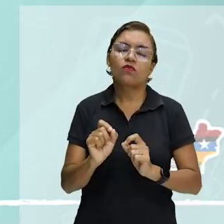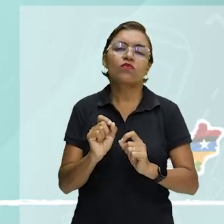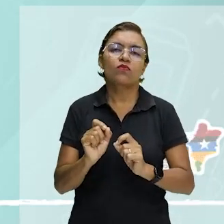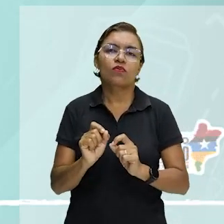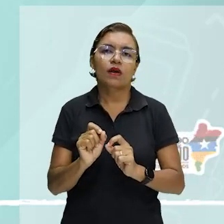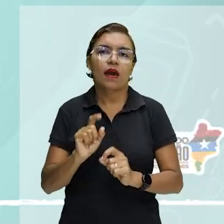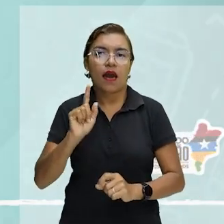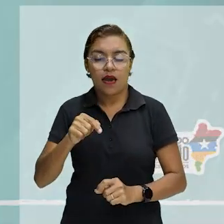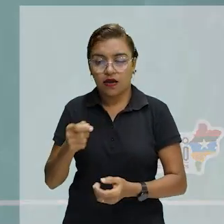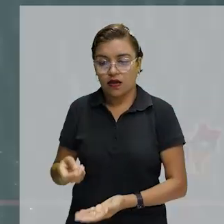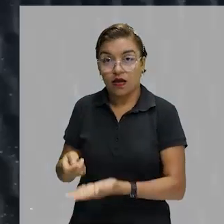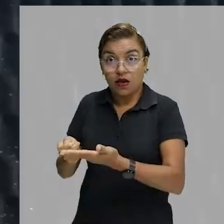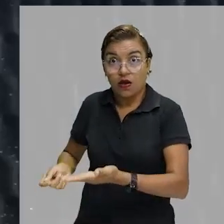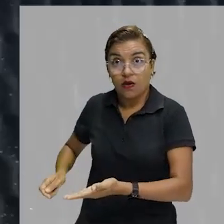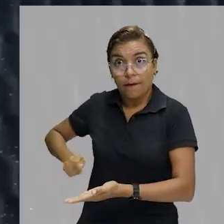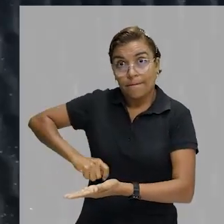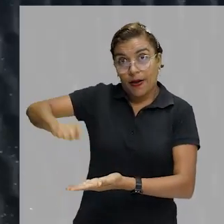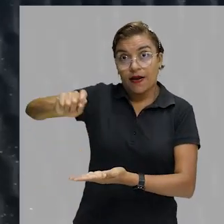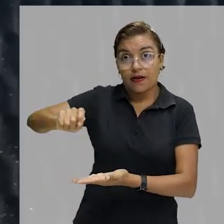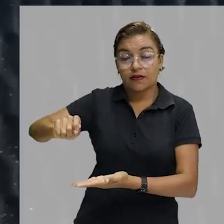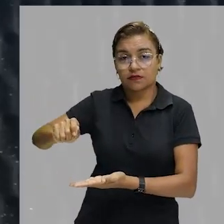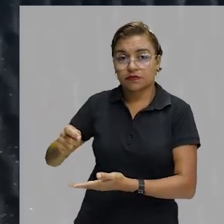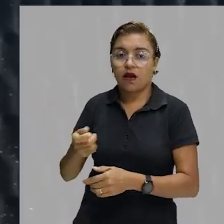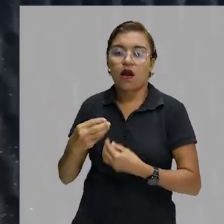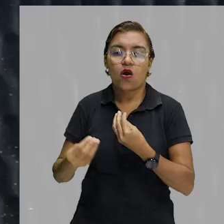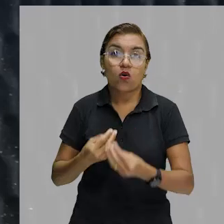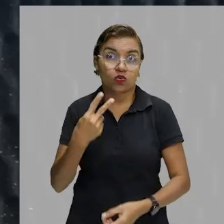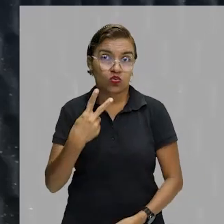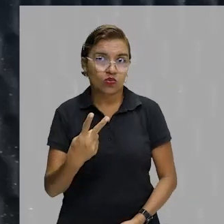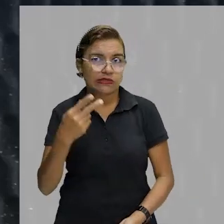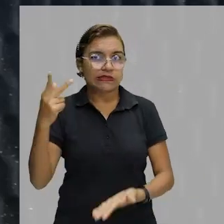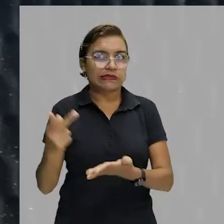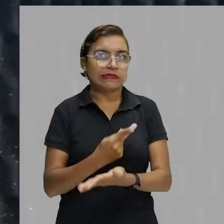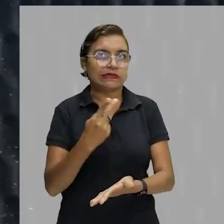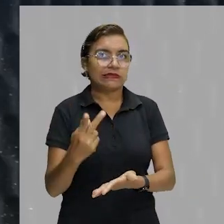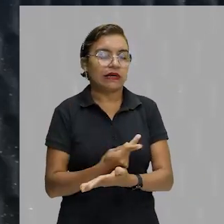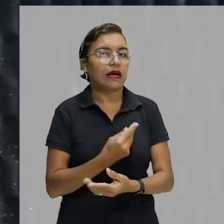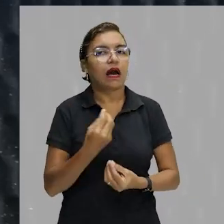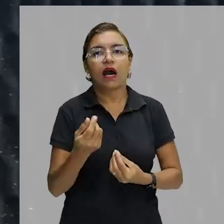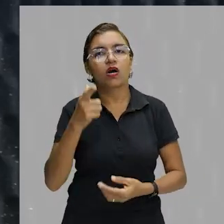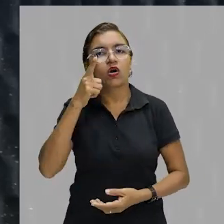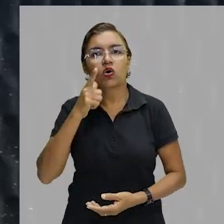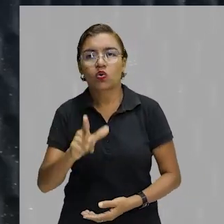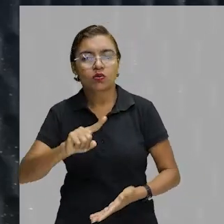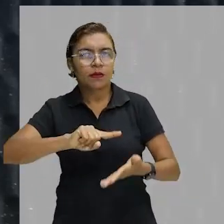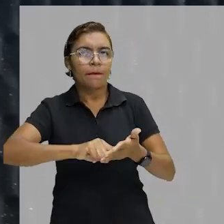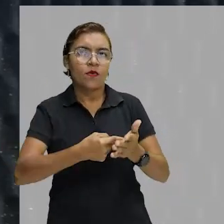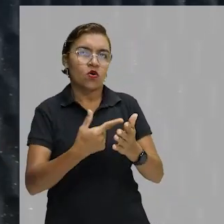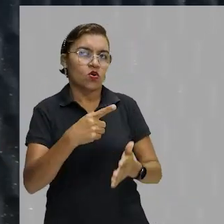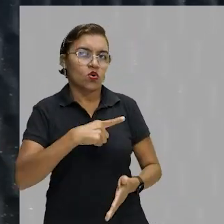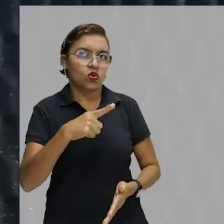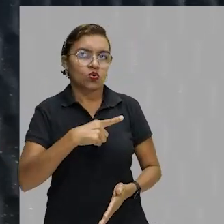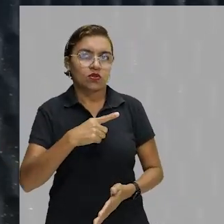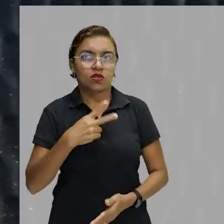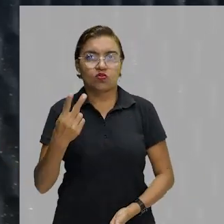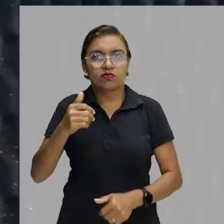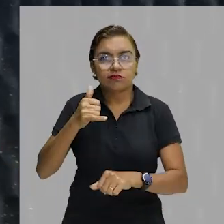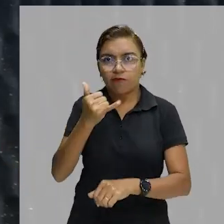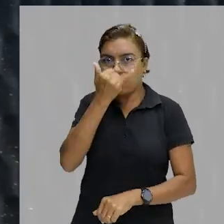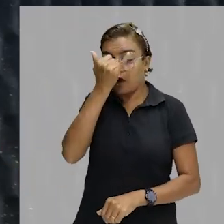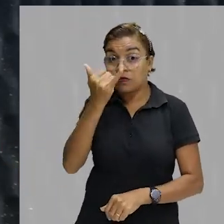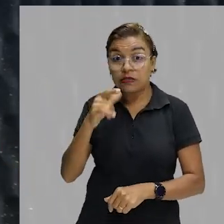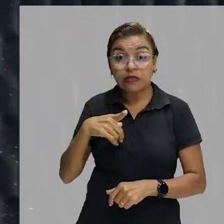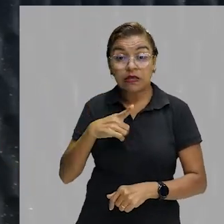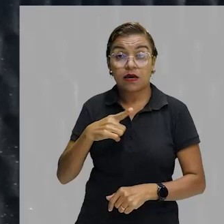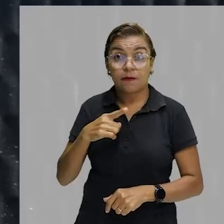É o saque. Eu realizei o saque 2 vezes de forma errada. Não consegui pontuar. Eu fiz 2 faltas.